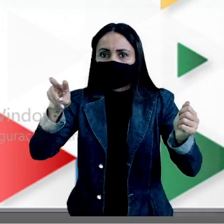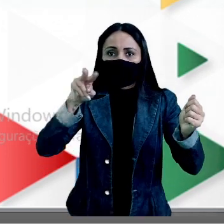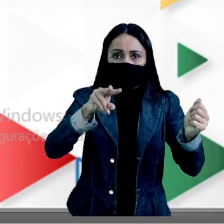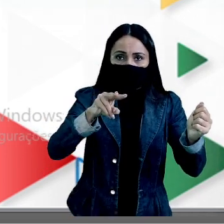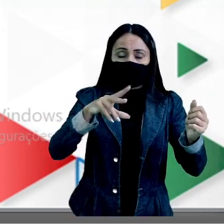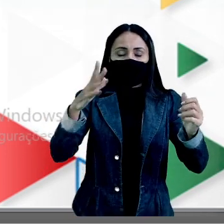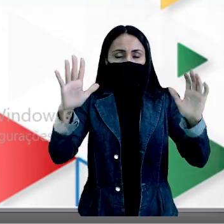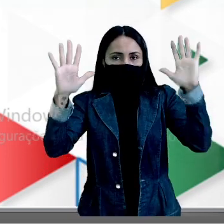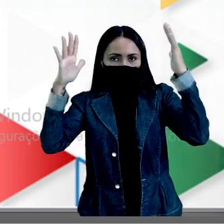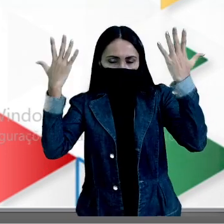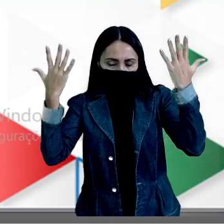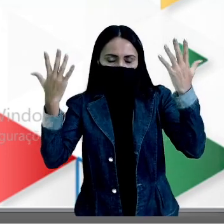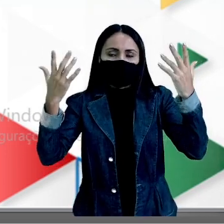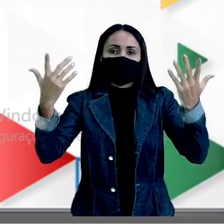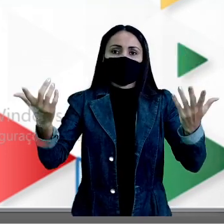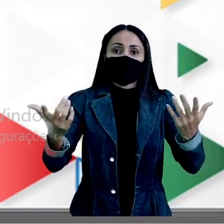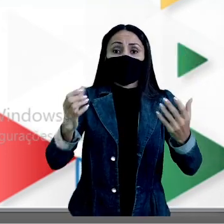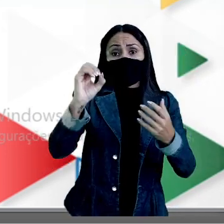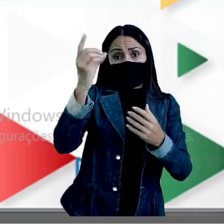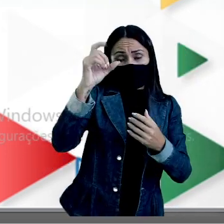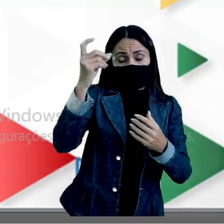as ladeiras do sítio histórico desde a